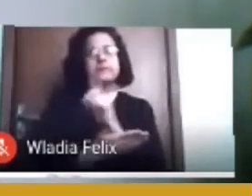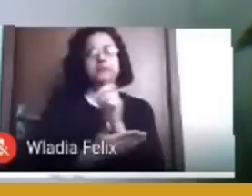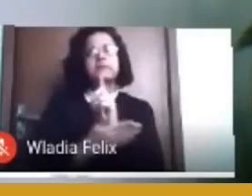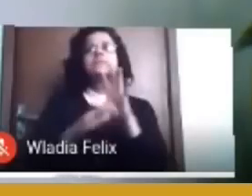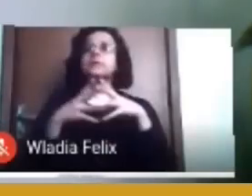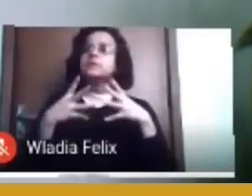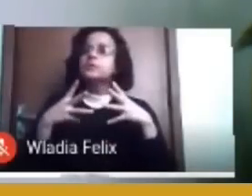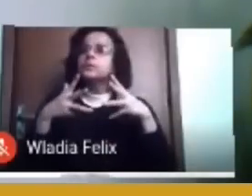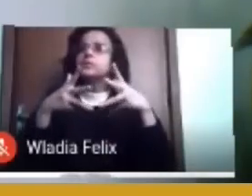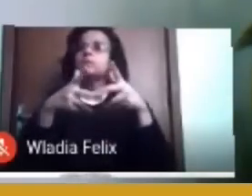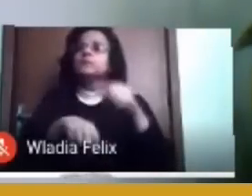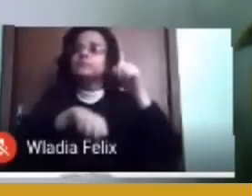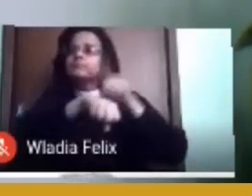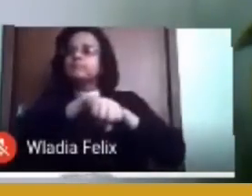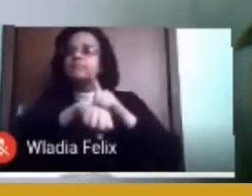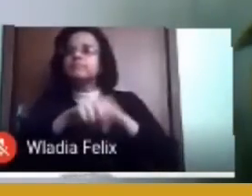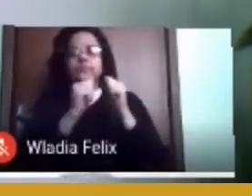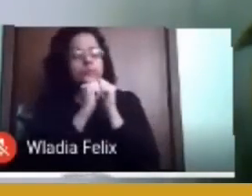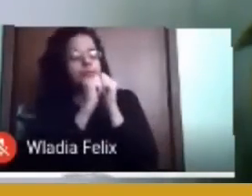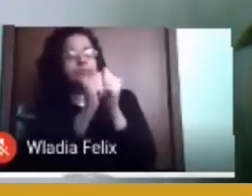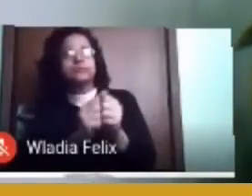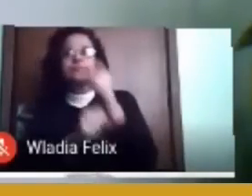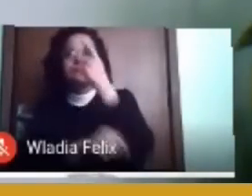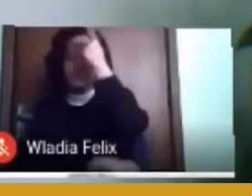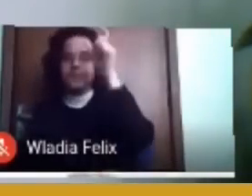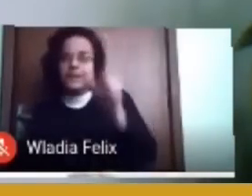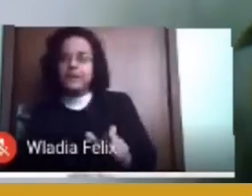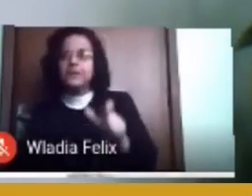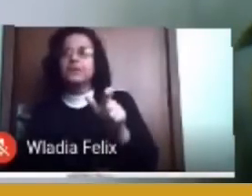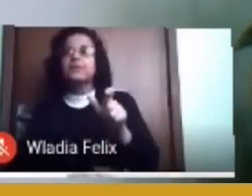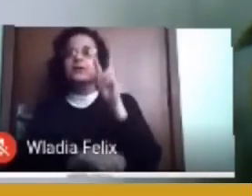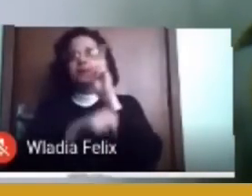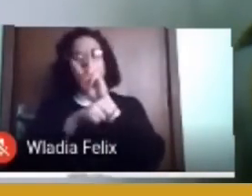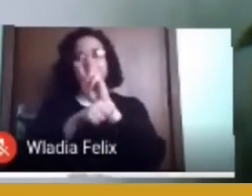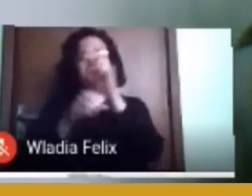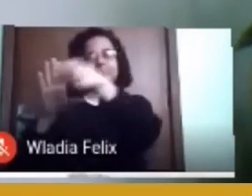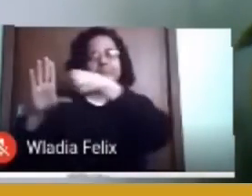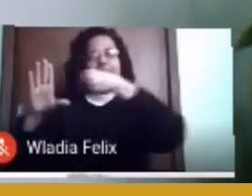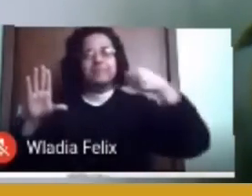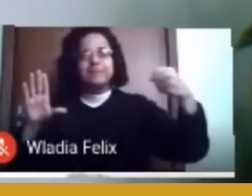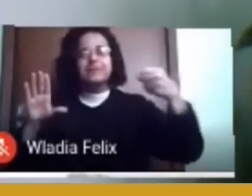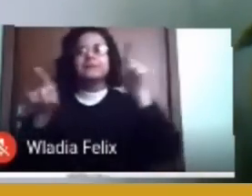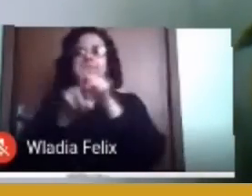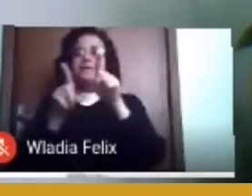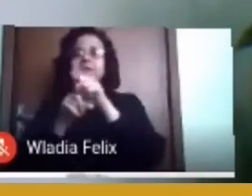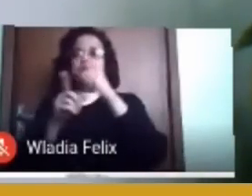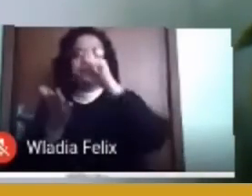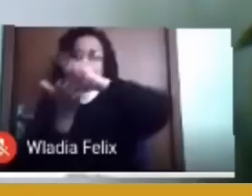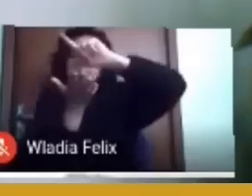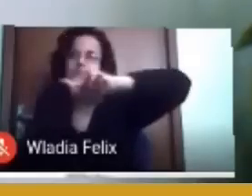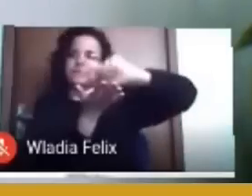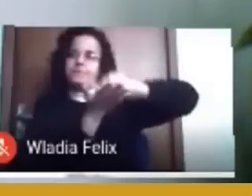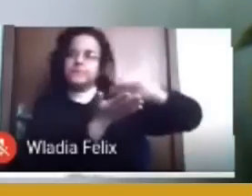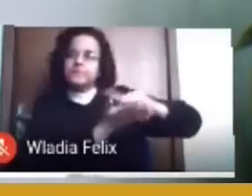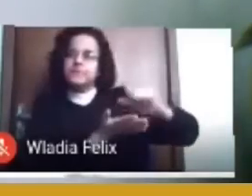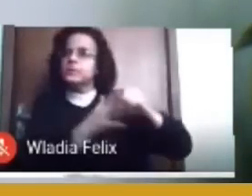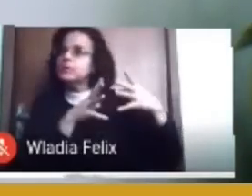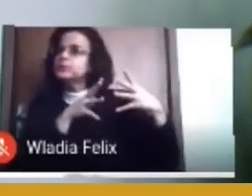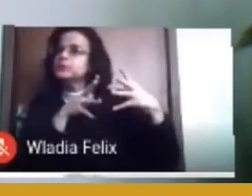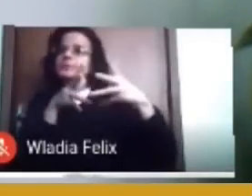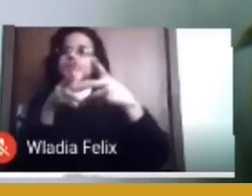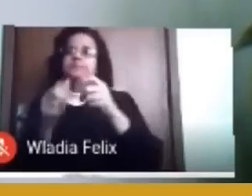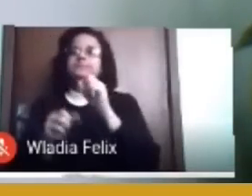sobre isso, sobre o ato responsivo de cada colaborador dentro da unidade educacional. a educação ela não se faz só dentro da sala de aula, ela se faz